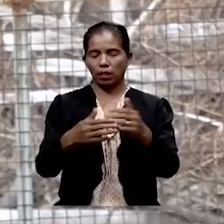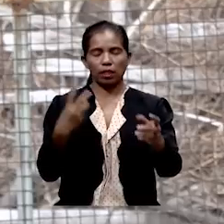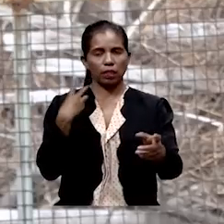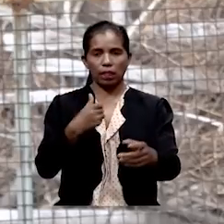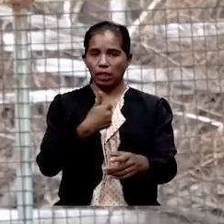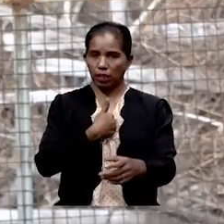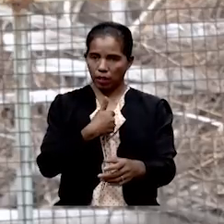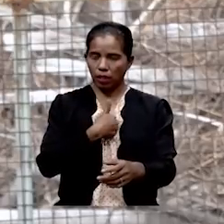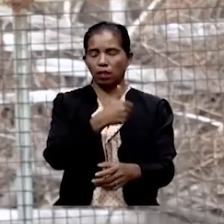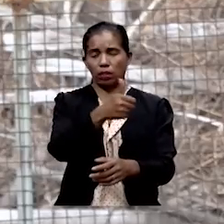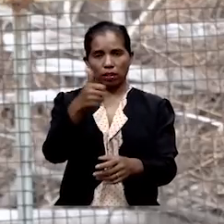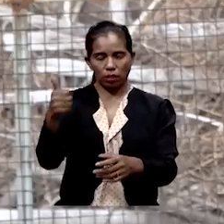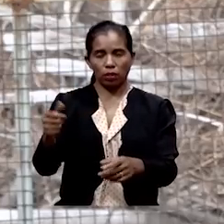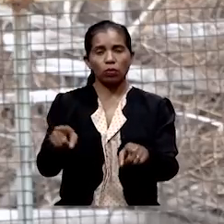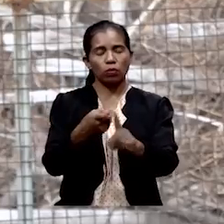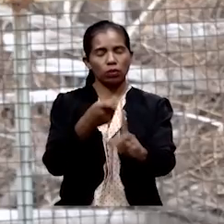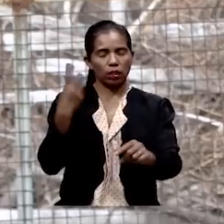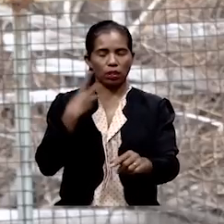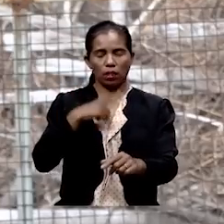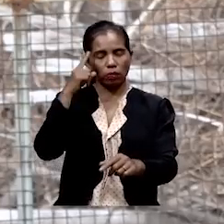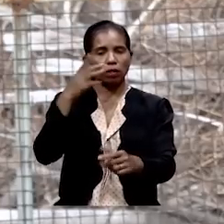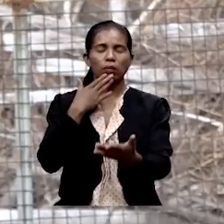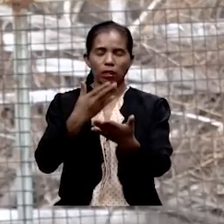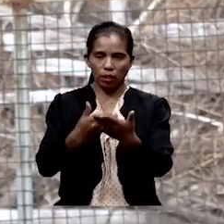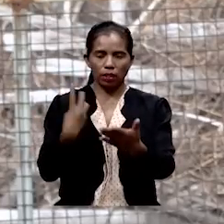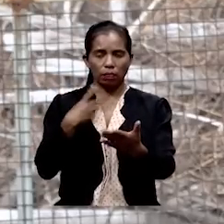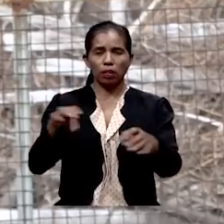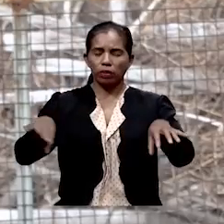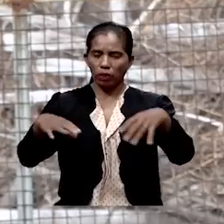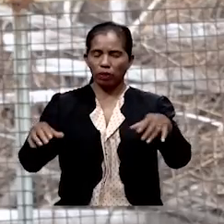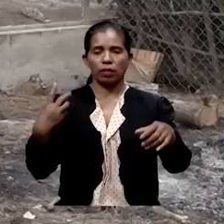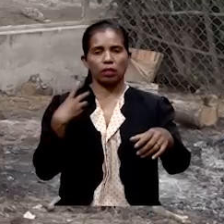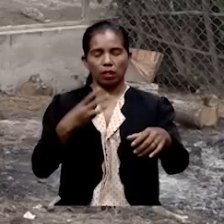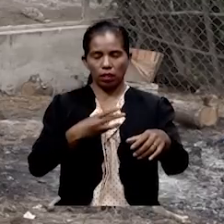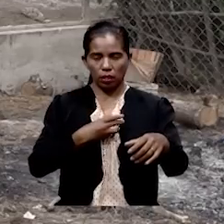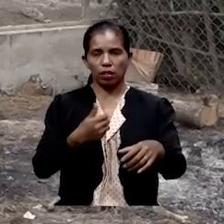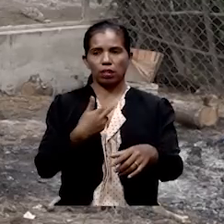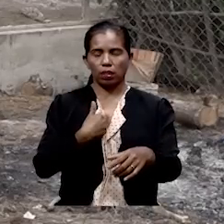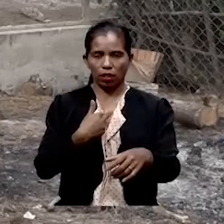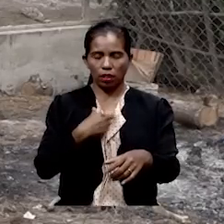sucesso husi ita nih hanoi nebe produtivo ita bele kria rase kampu de trabalho ba ita nian, no mos